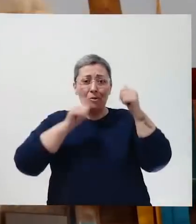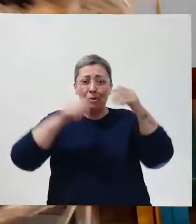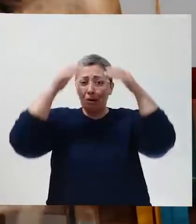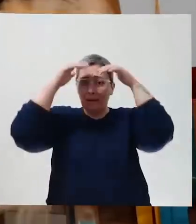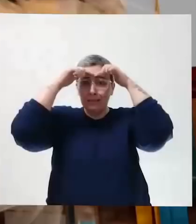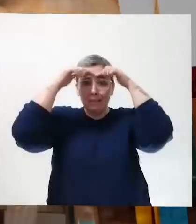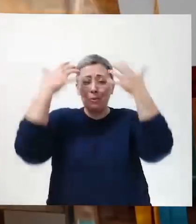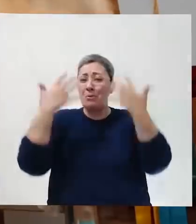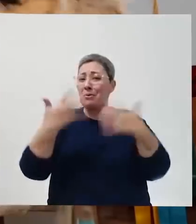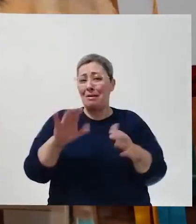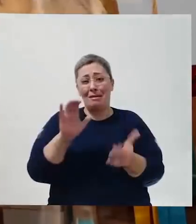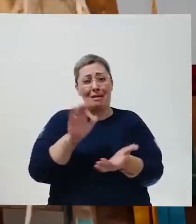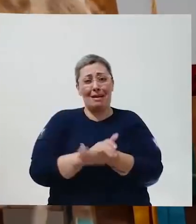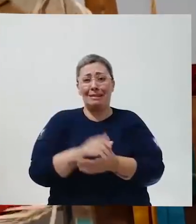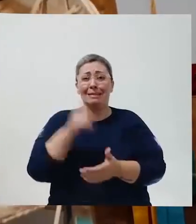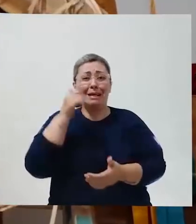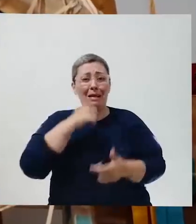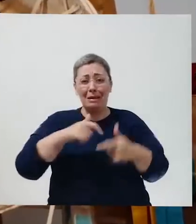princesa,